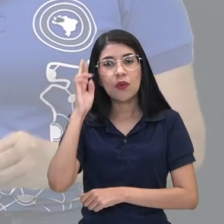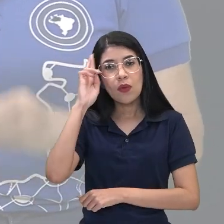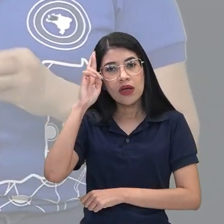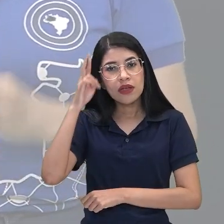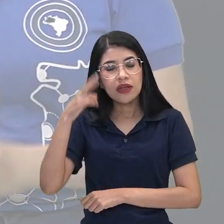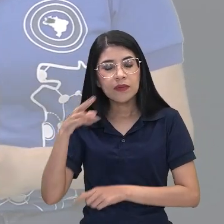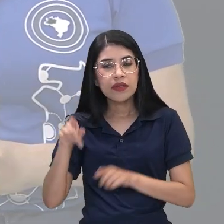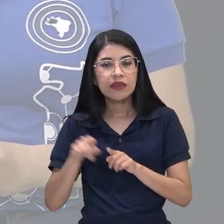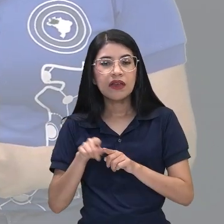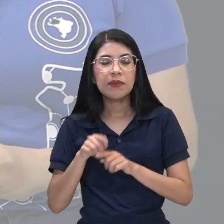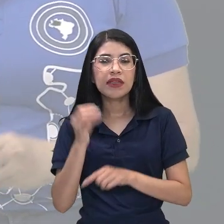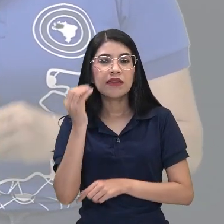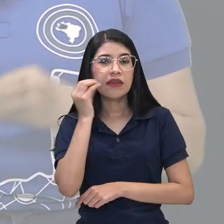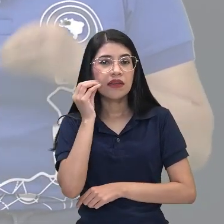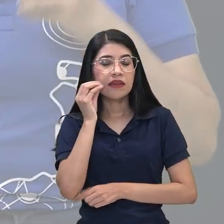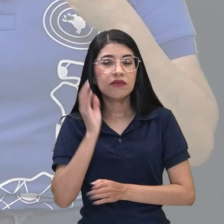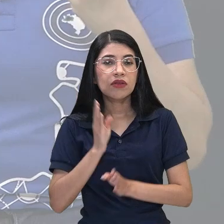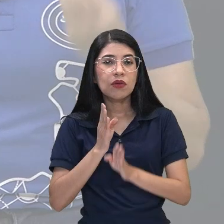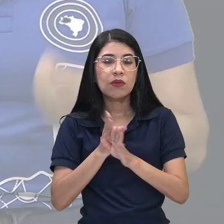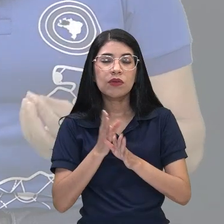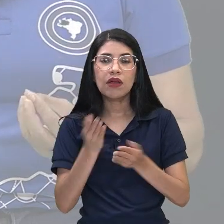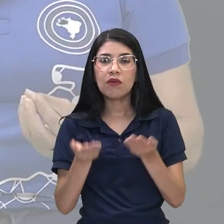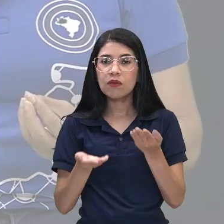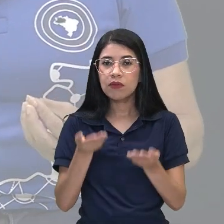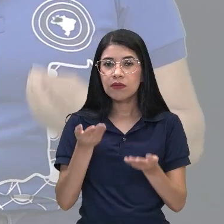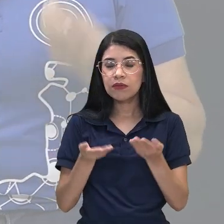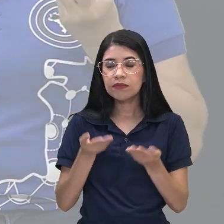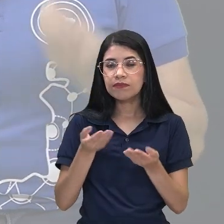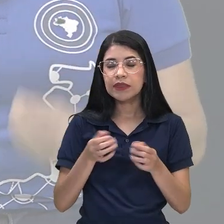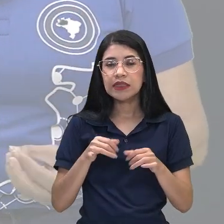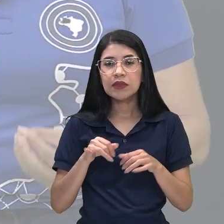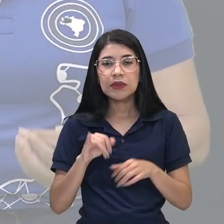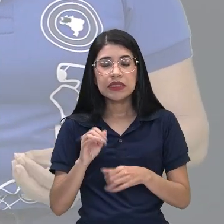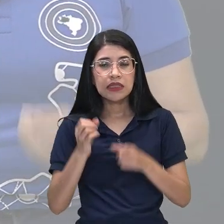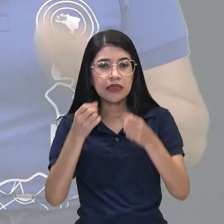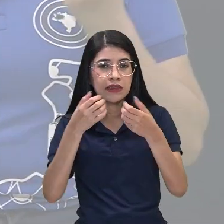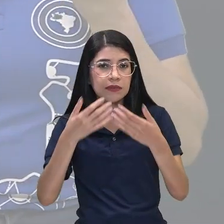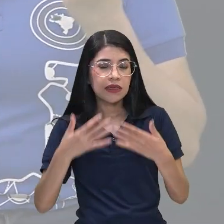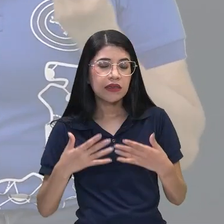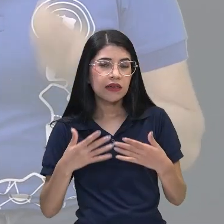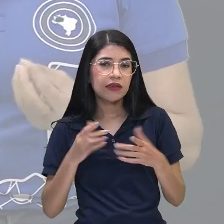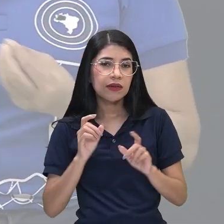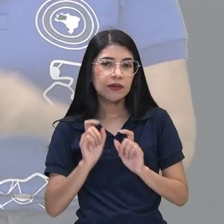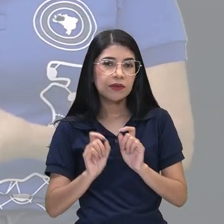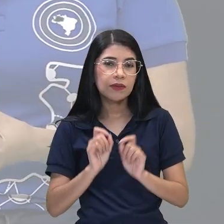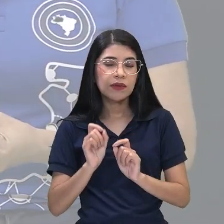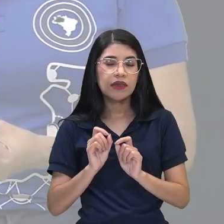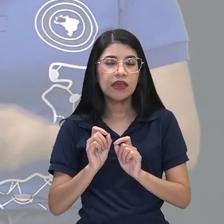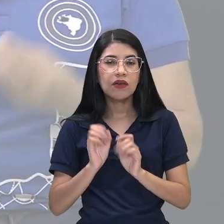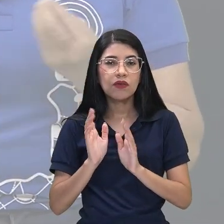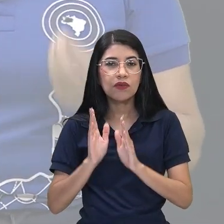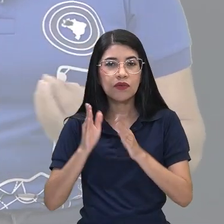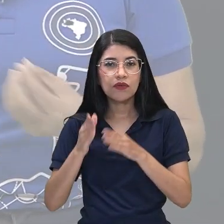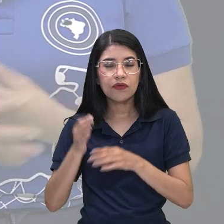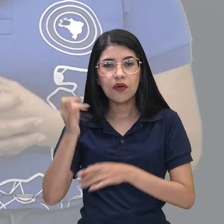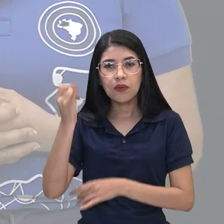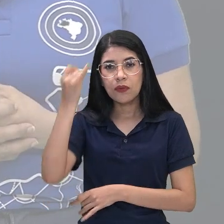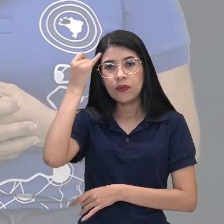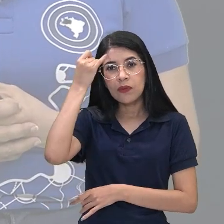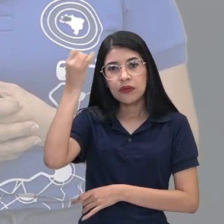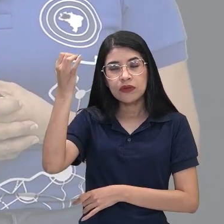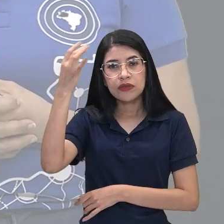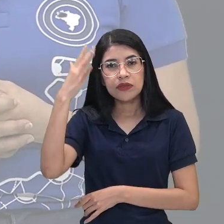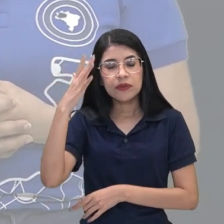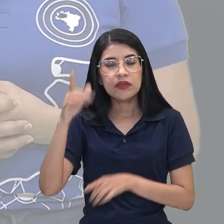busca pelo equilíbrio, né? Quando a gente está falando sempre nas ideias iluministas, está falando